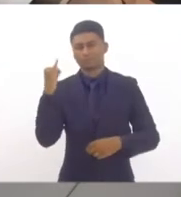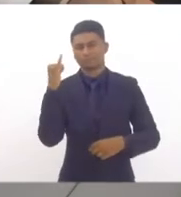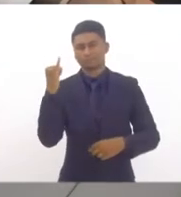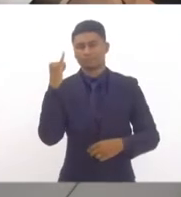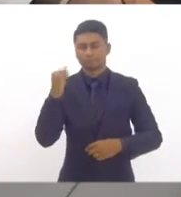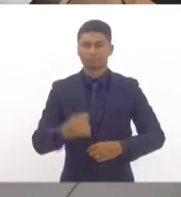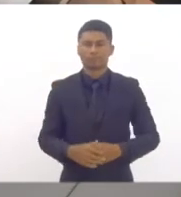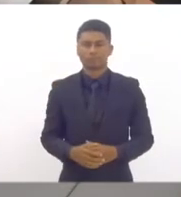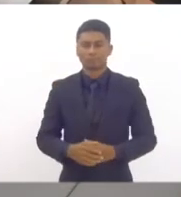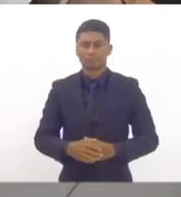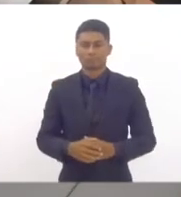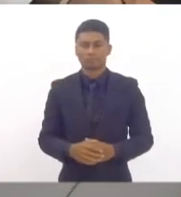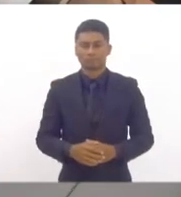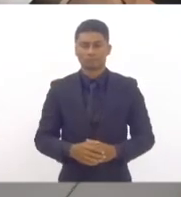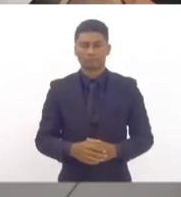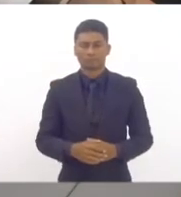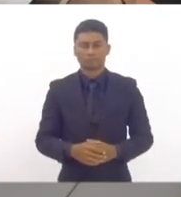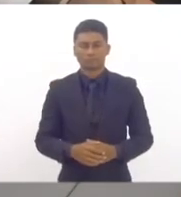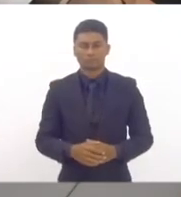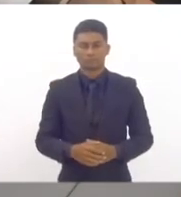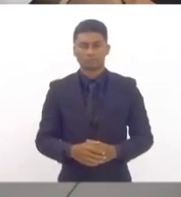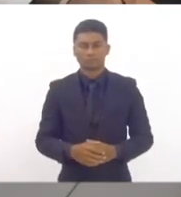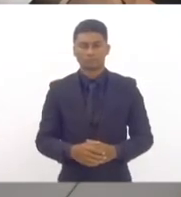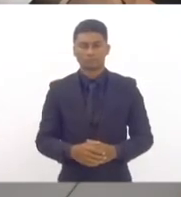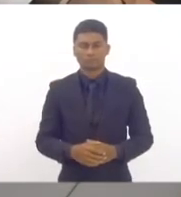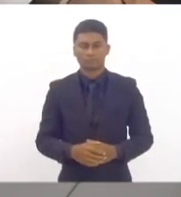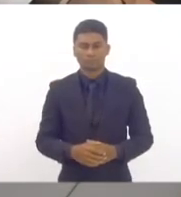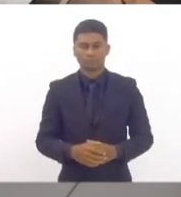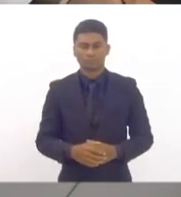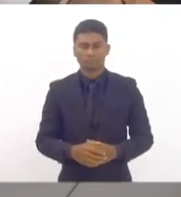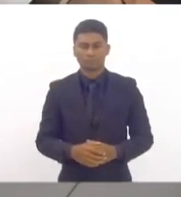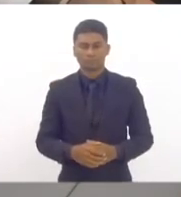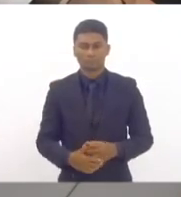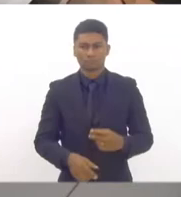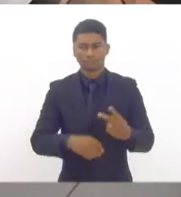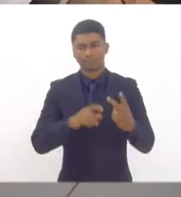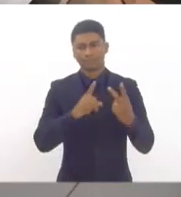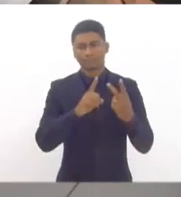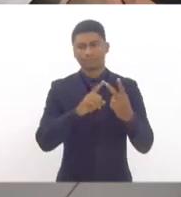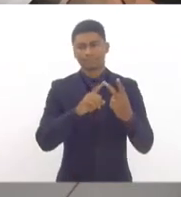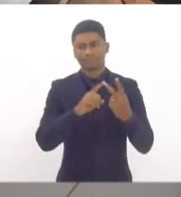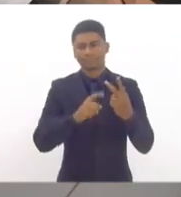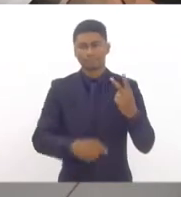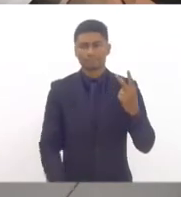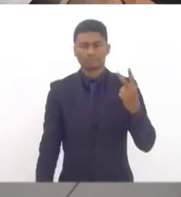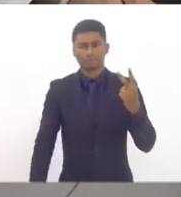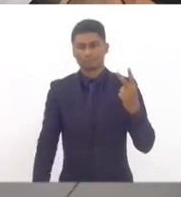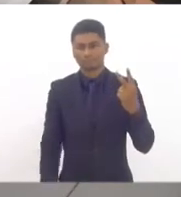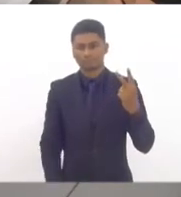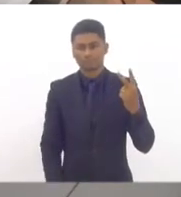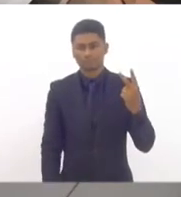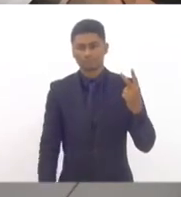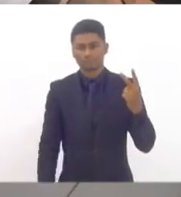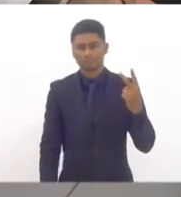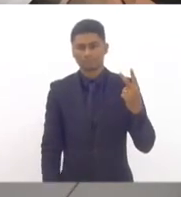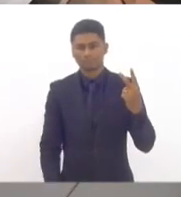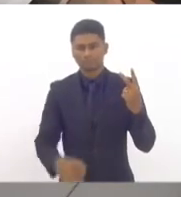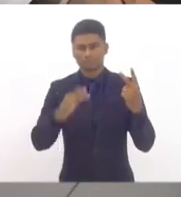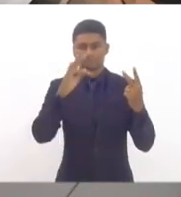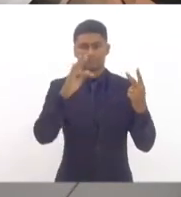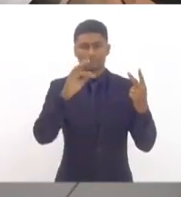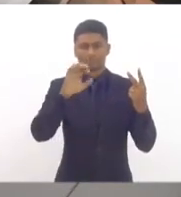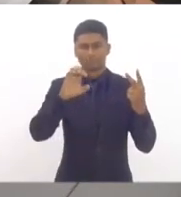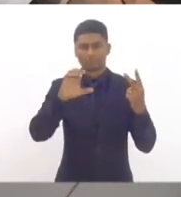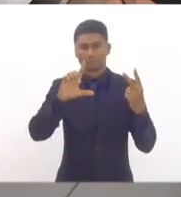formação do mecanismo, dos membros do mecanismo. E eu vou, então, votar também no Felipe